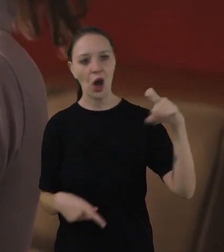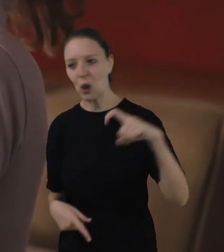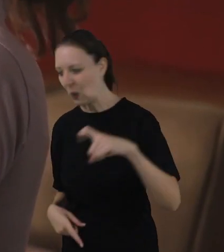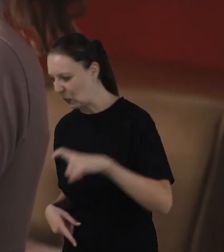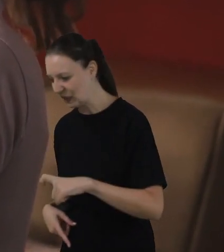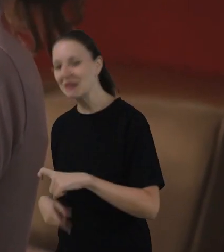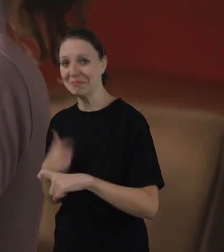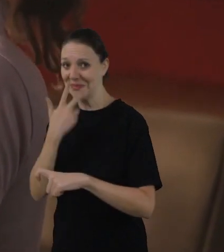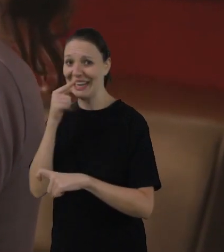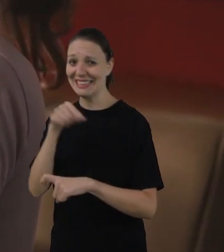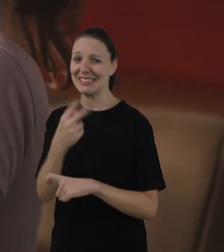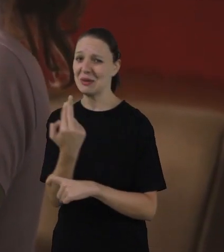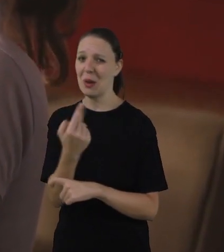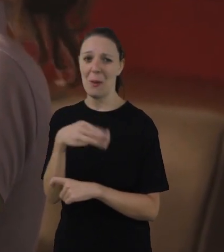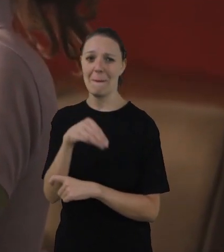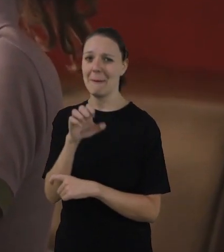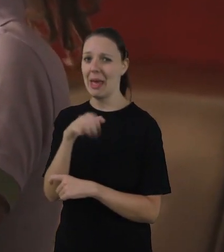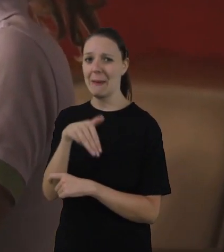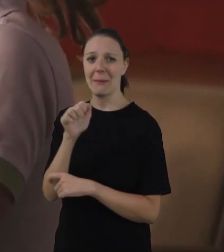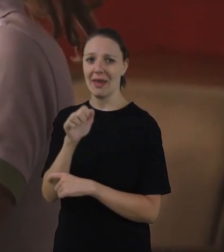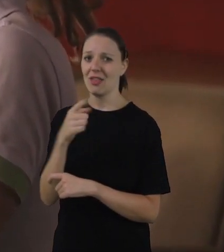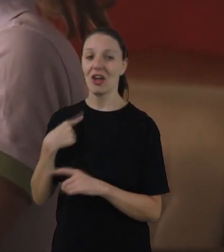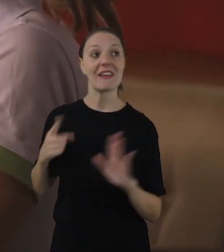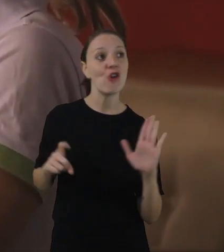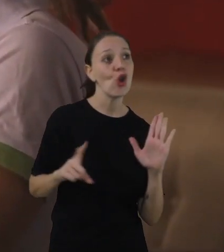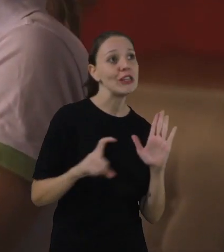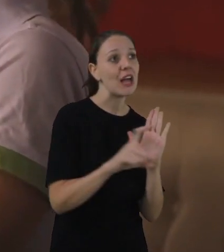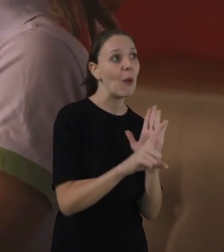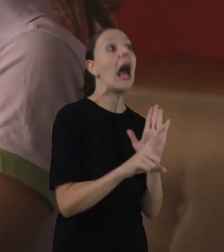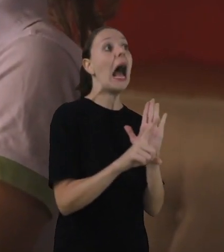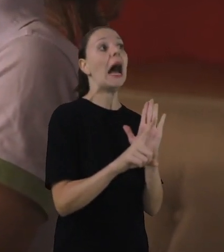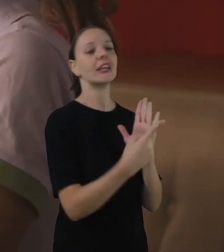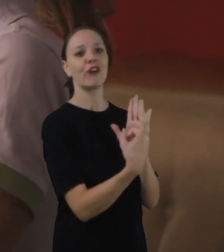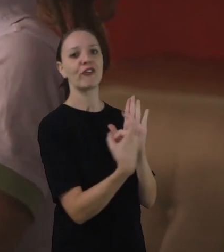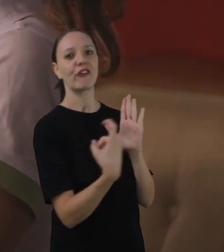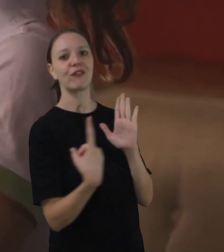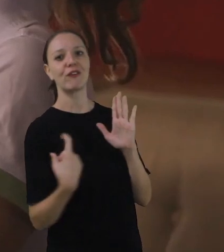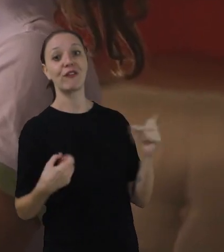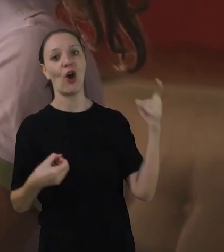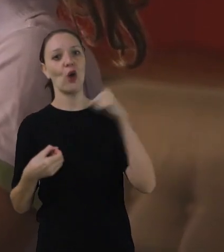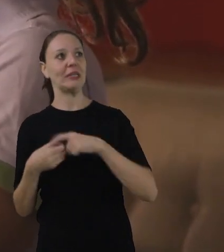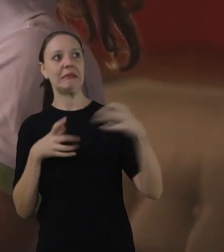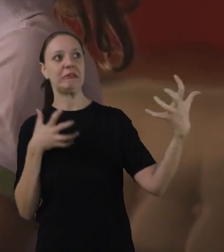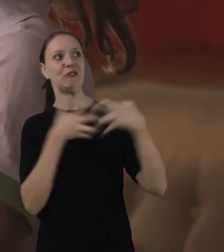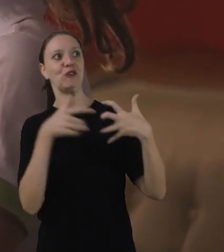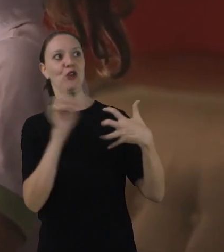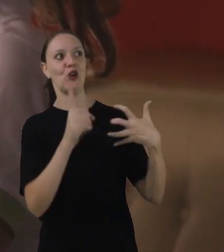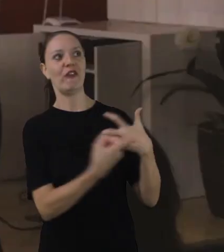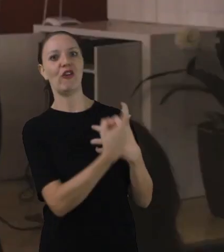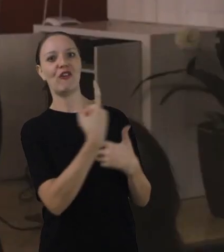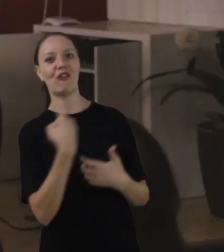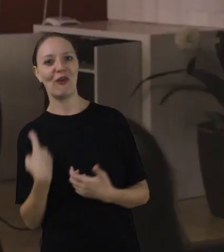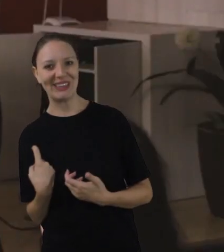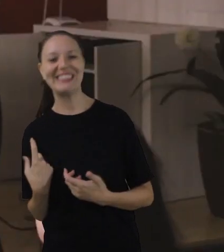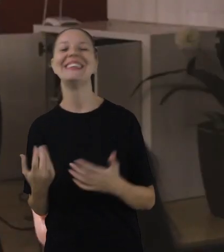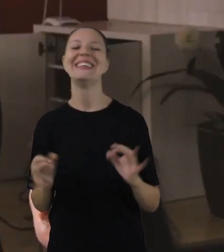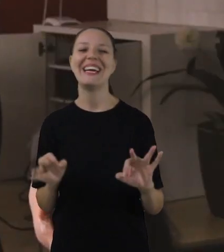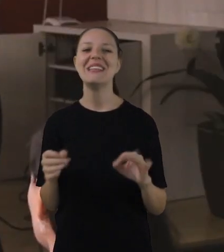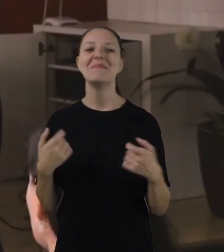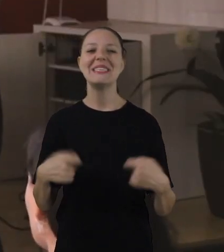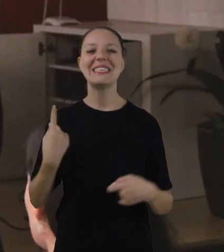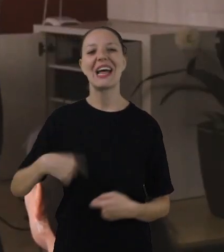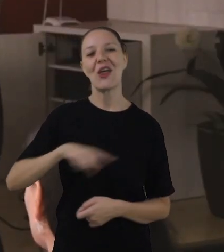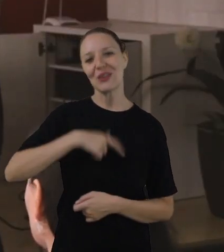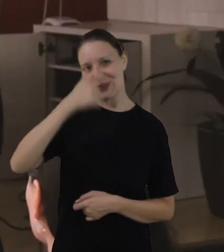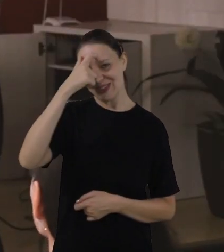sabe? Volta que não deu certo. Porque onde é que a gente vai parar? A gente precisa botar a mão na consciência e eu acho que a